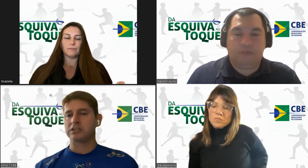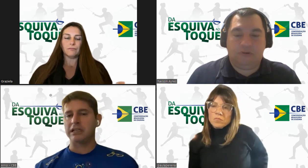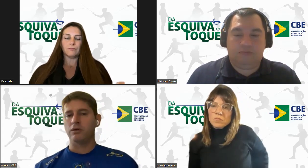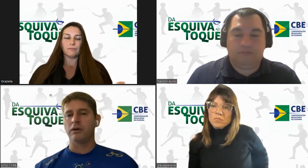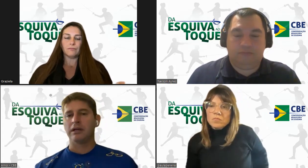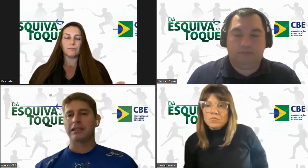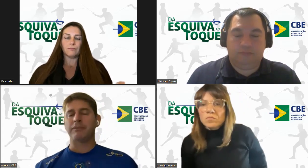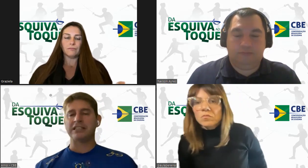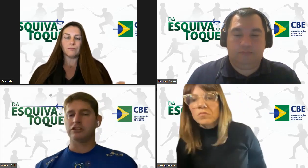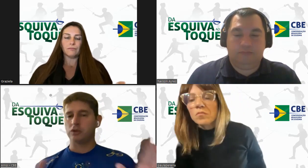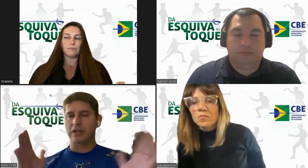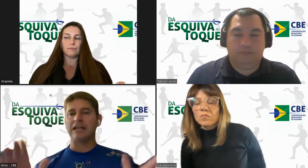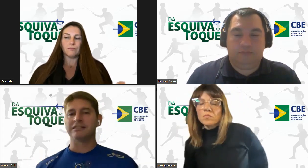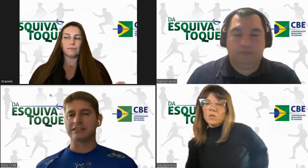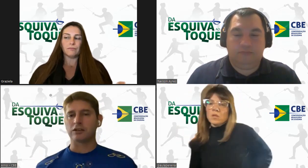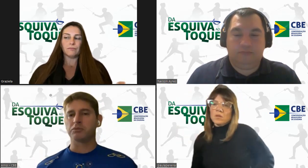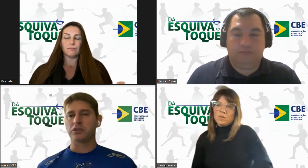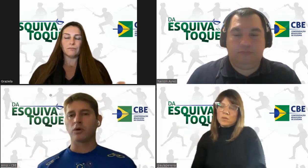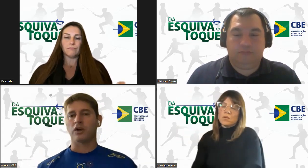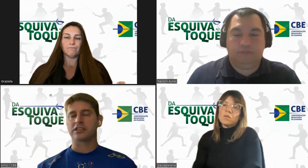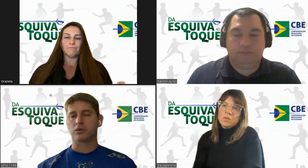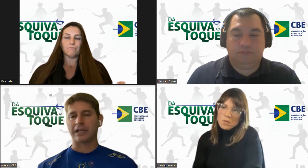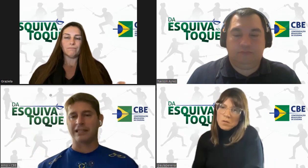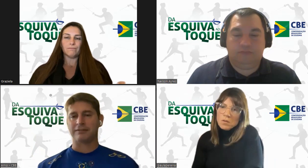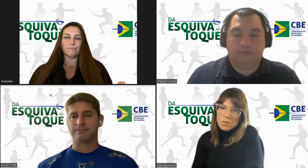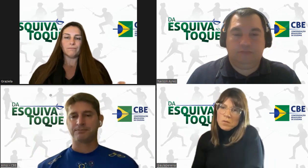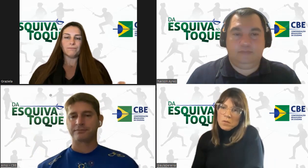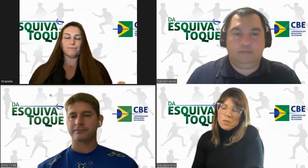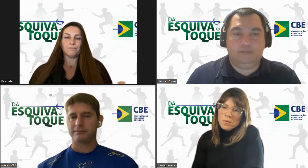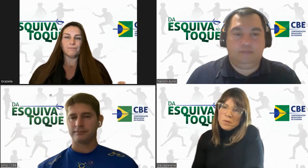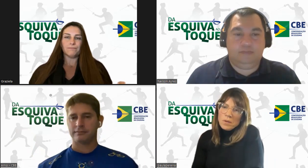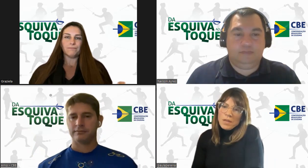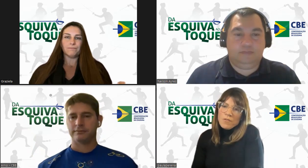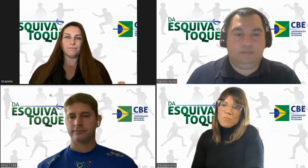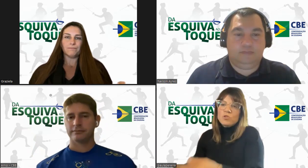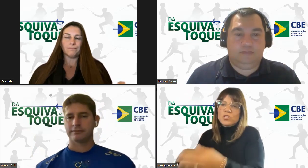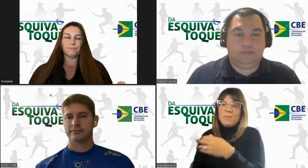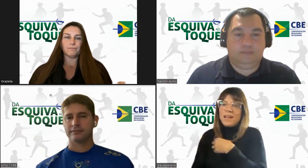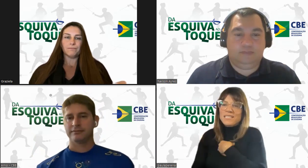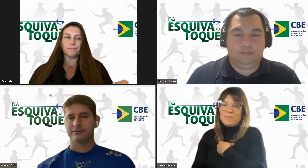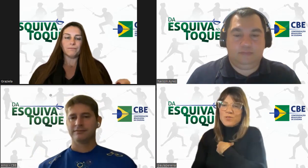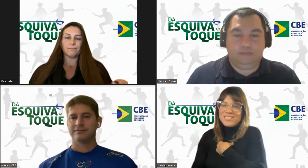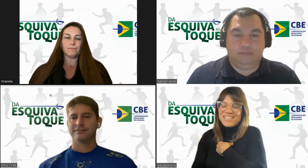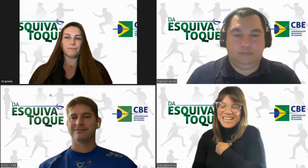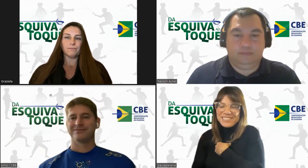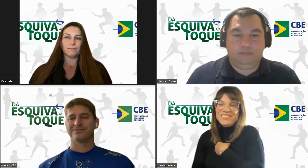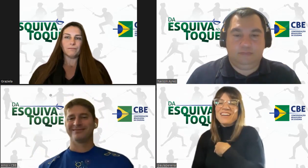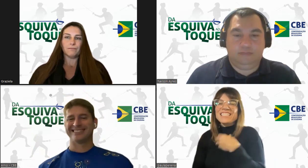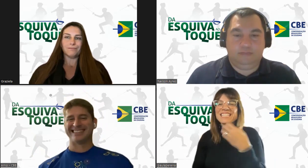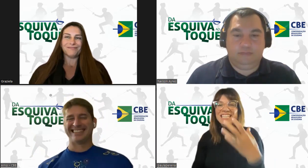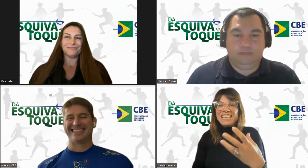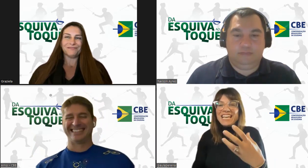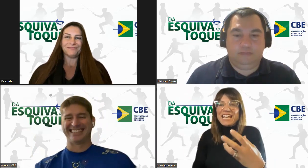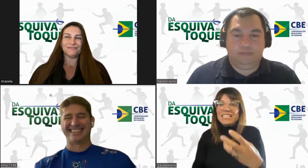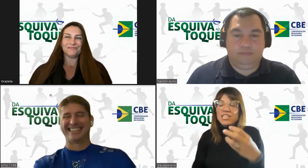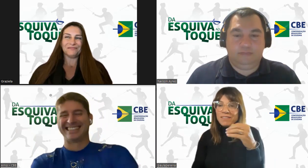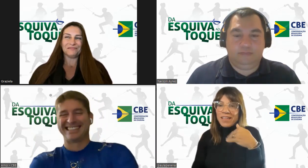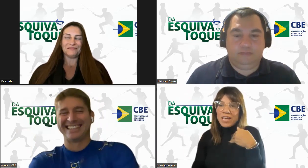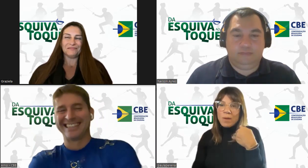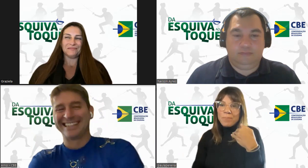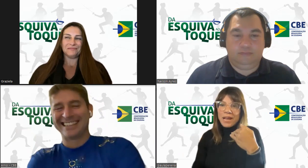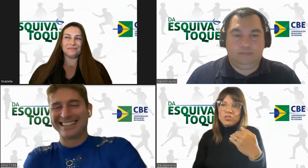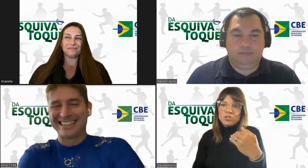conhecer auxílio da parte de organização psicológica do Atleta puxa braço assim